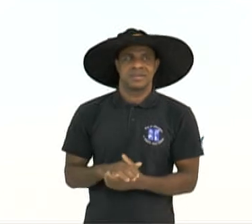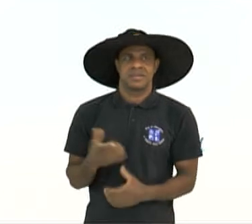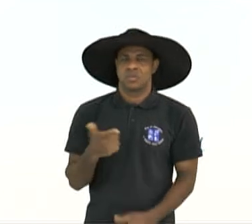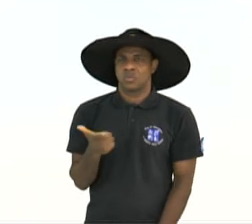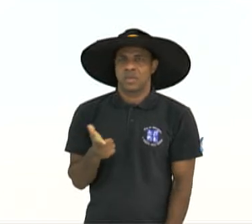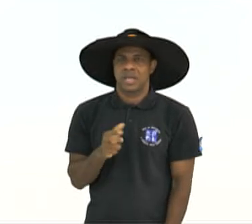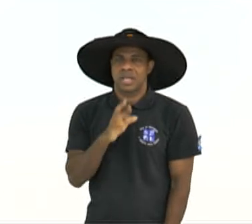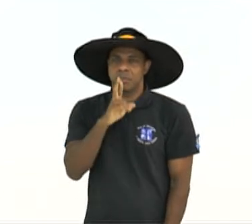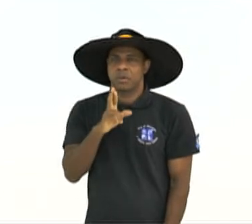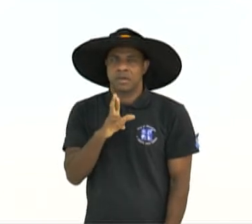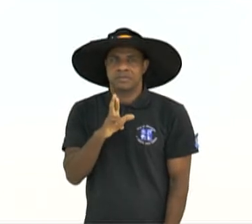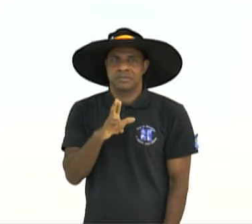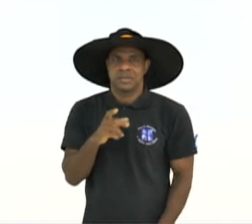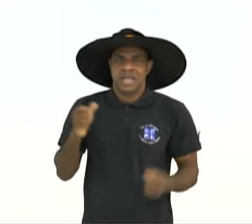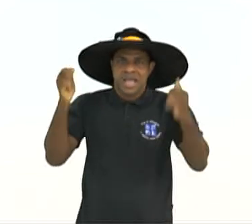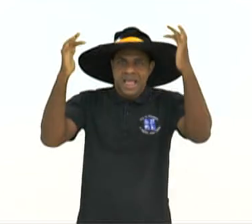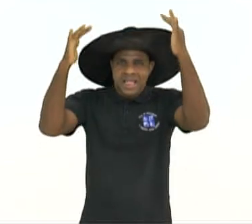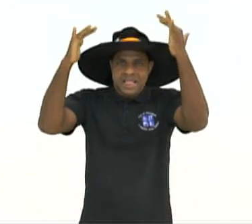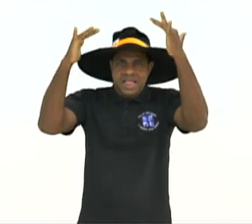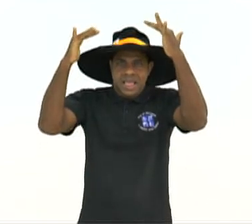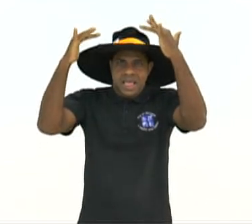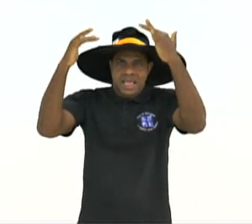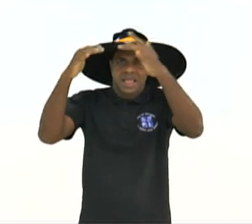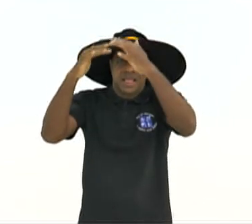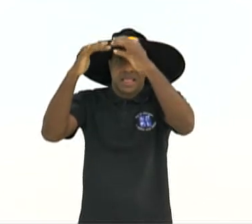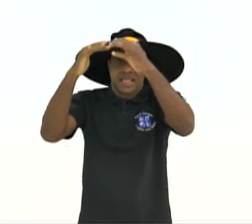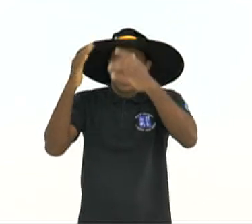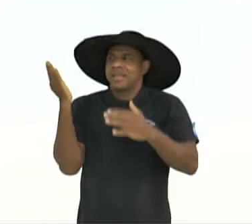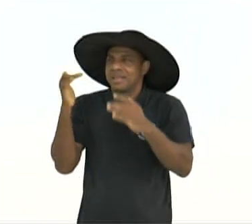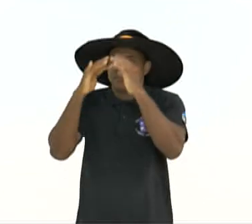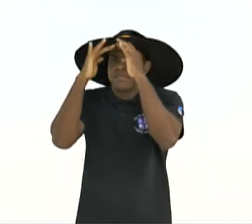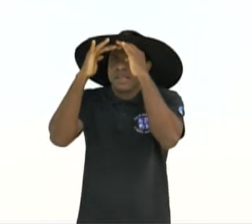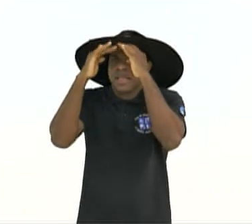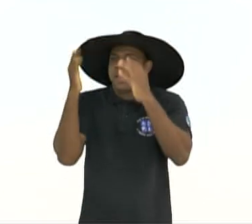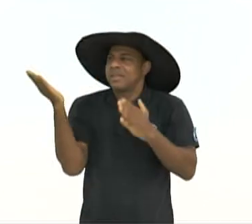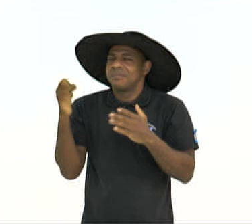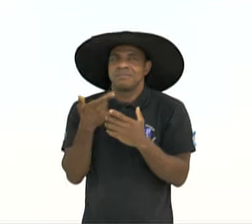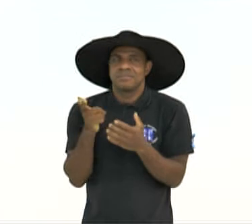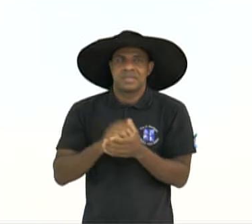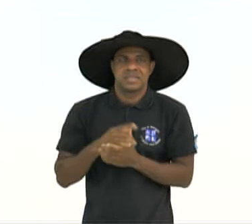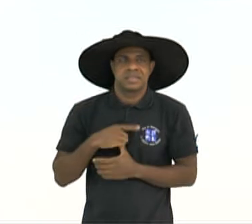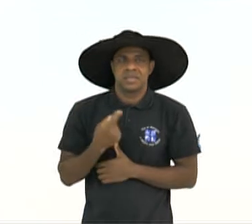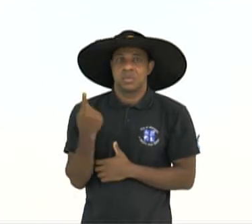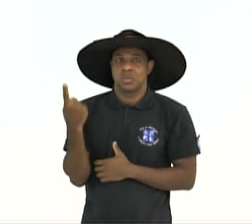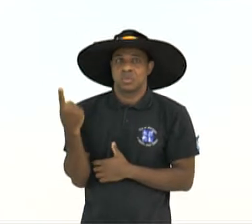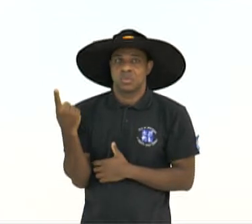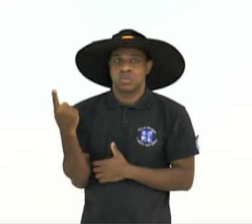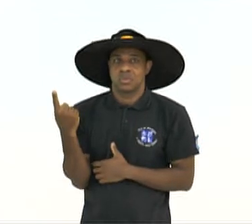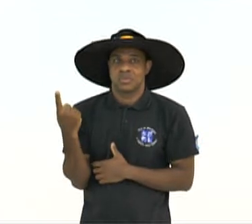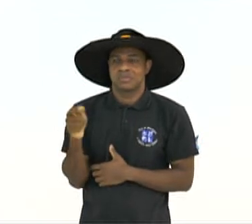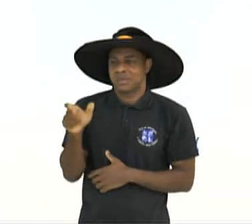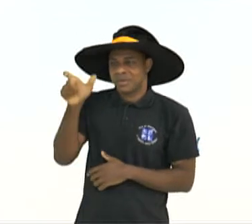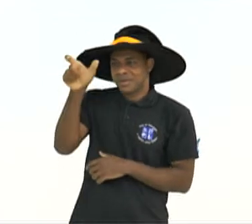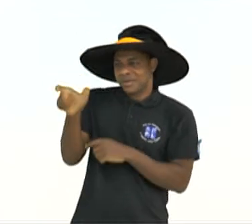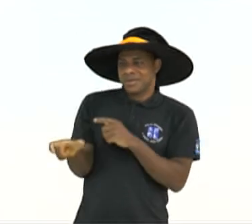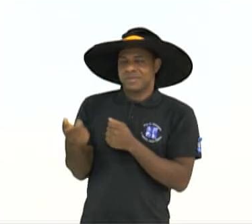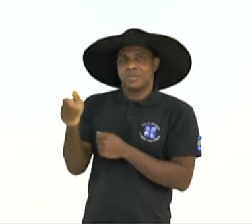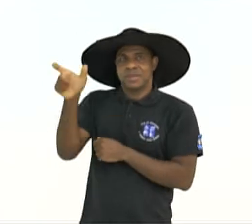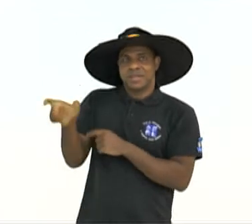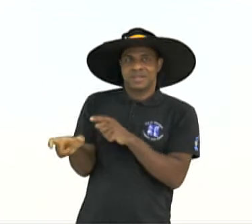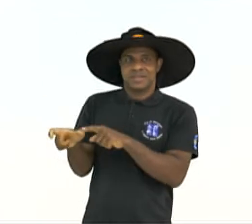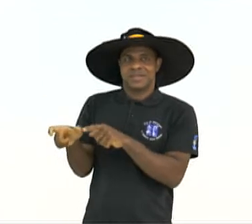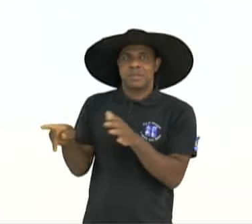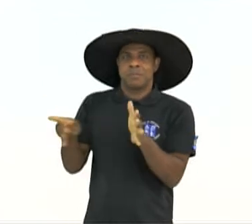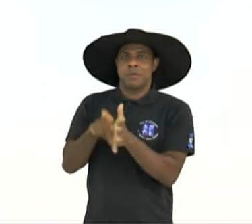é cérebro. Então, observem que nós temos um personagem, sim, do Halloween, o zombie, né?